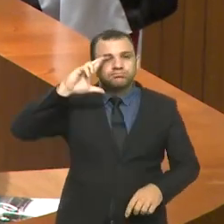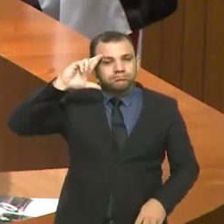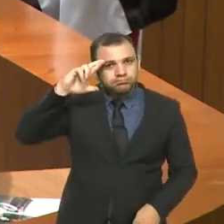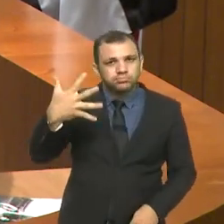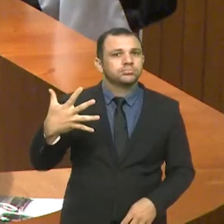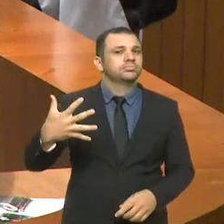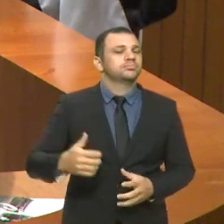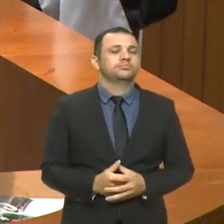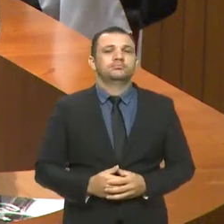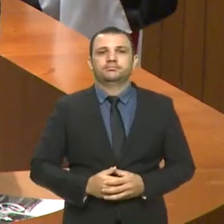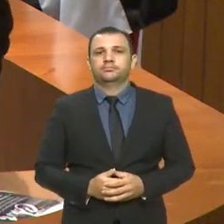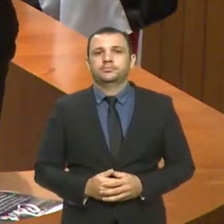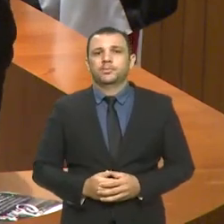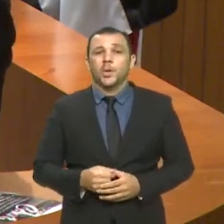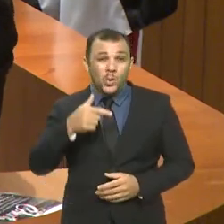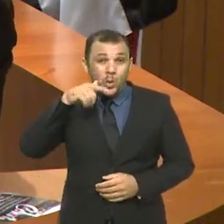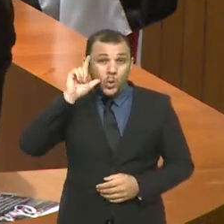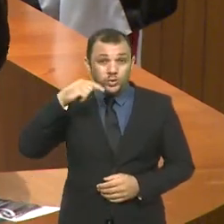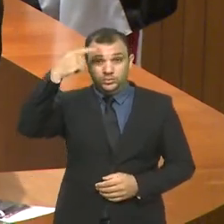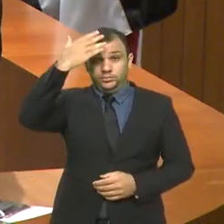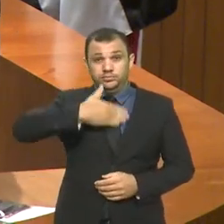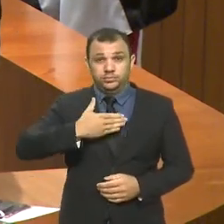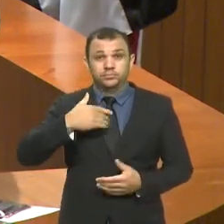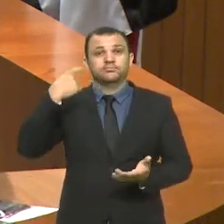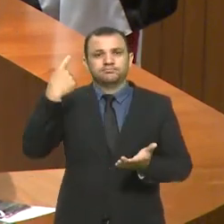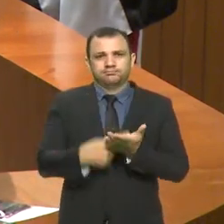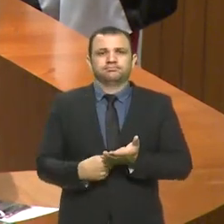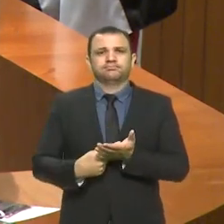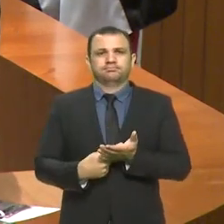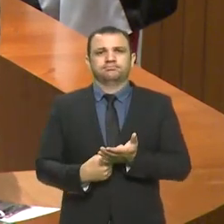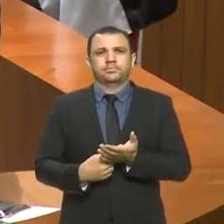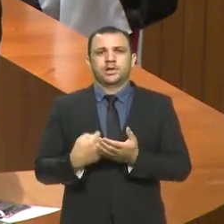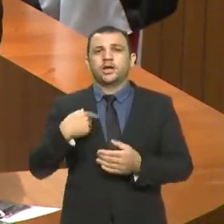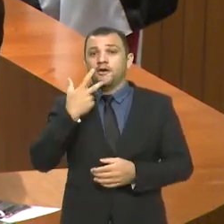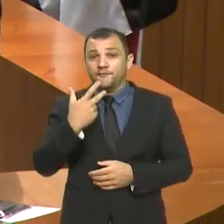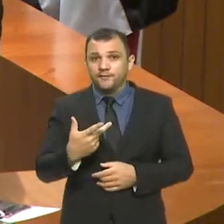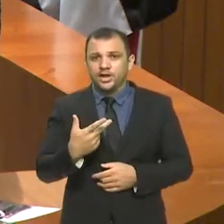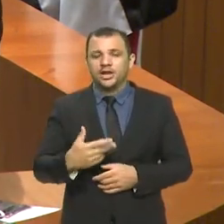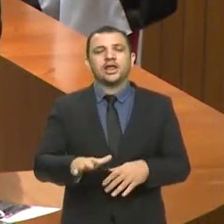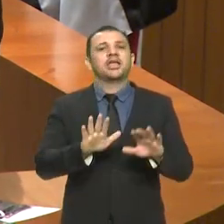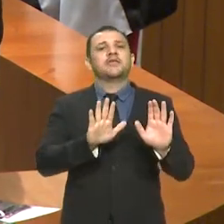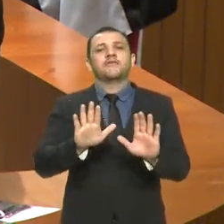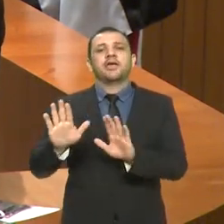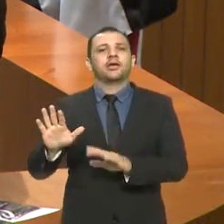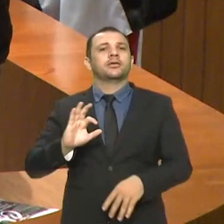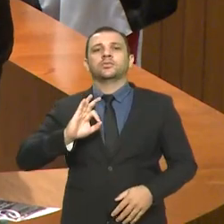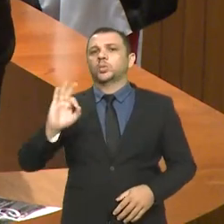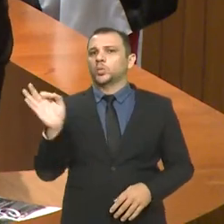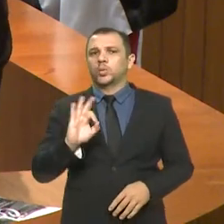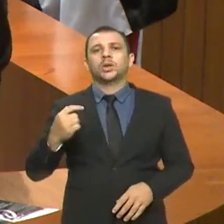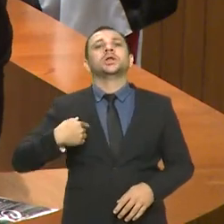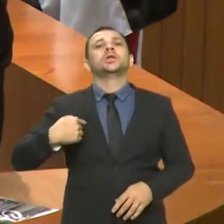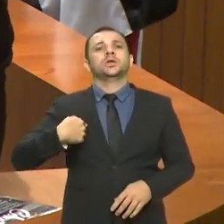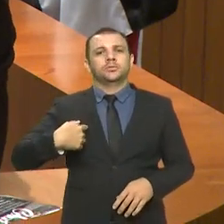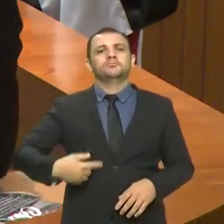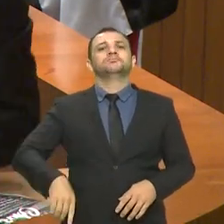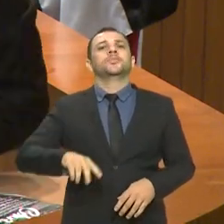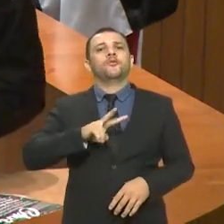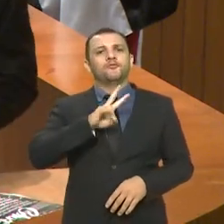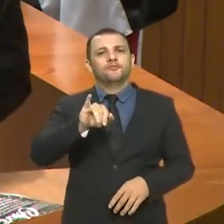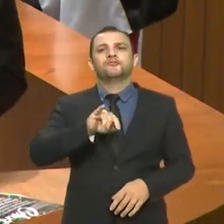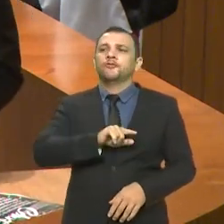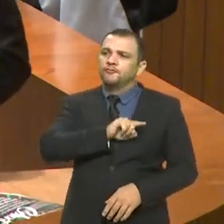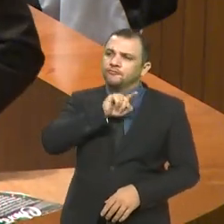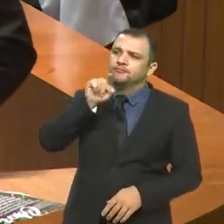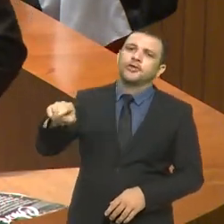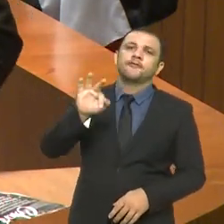comprometeu. Ontem eu disse que não vai ficar mais assim. Eu vou armar minha barraca, eu vou armar a tenda lá naquele ferro.